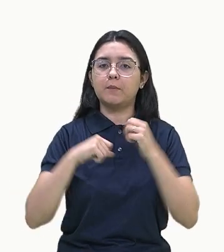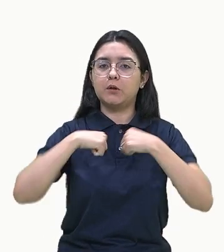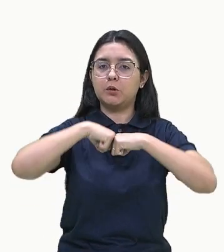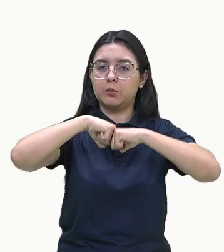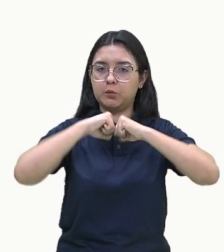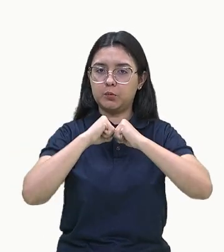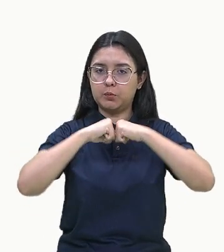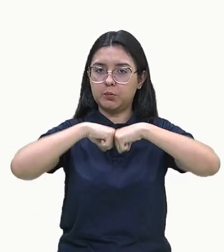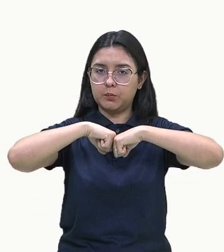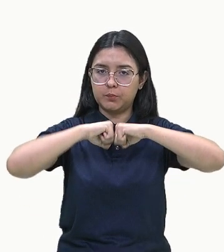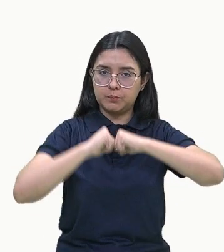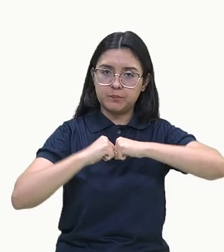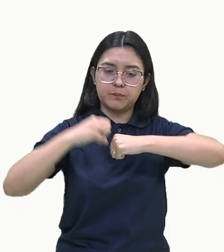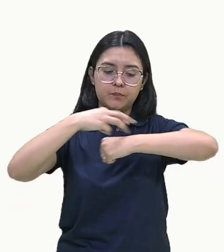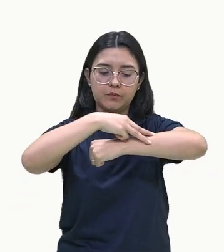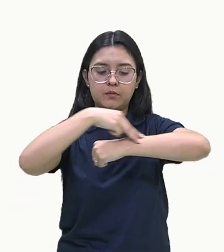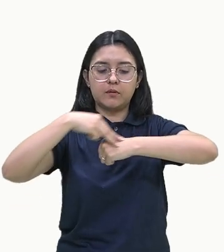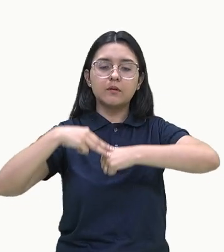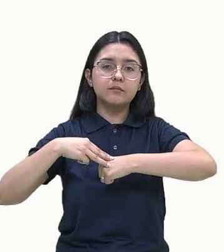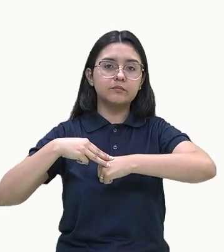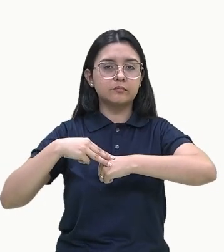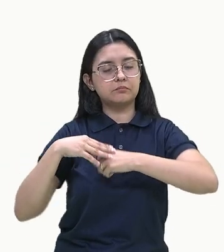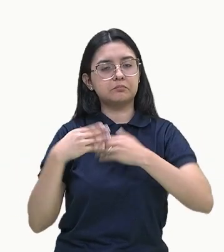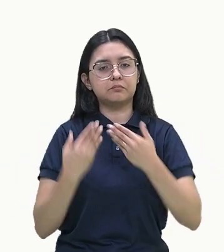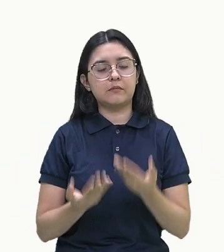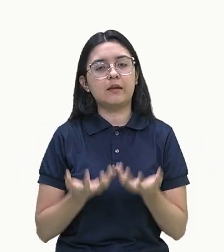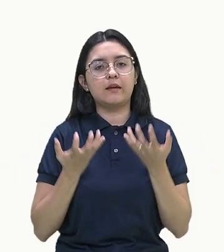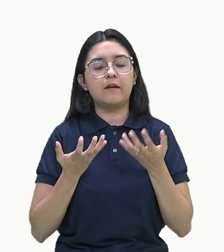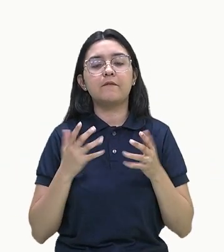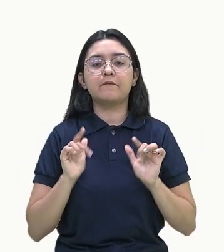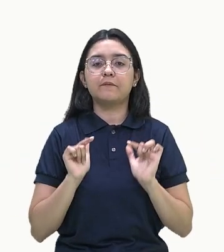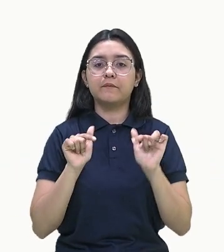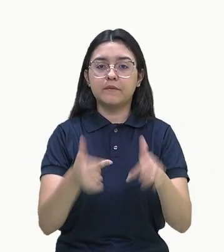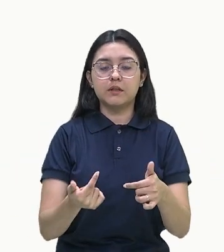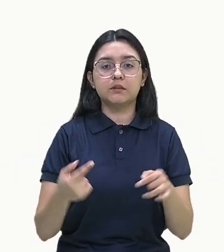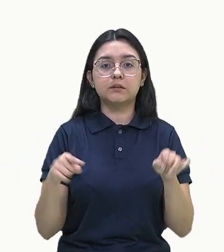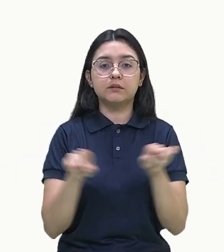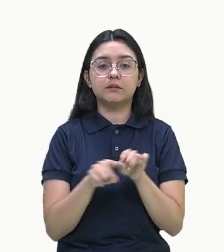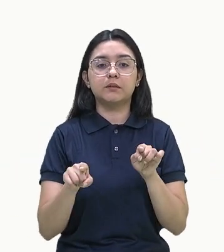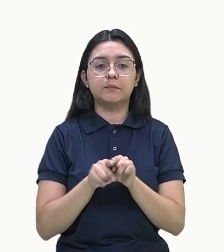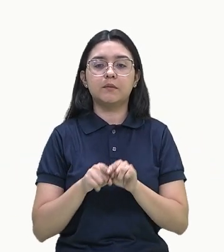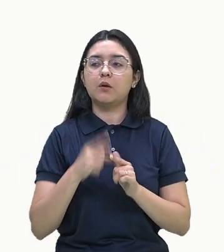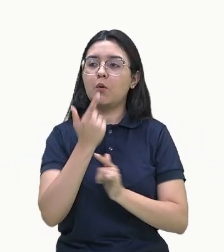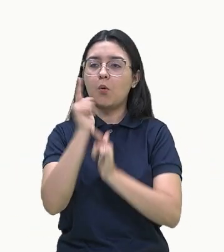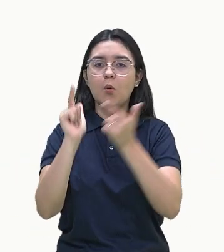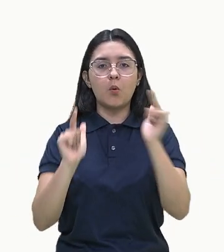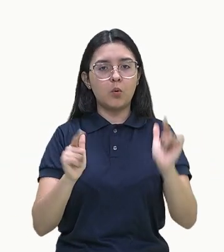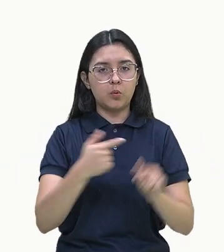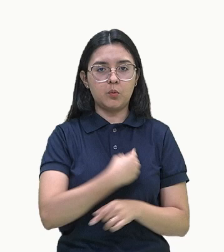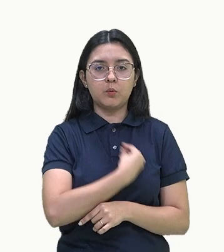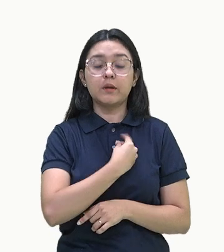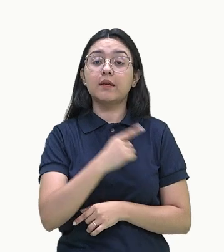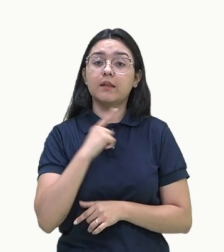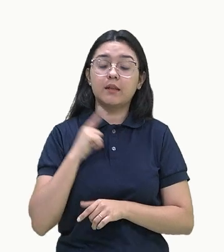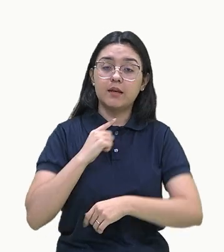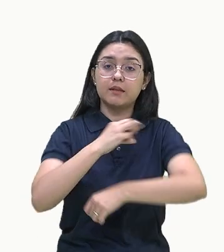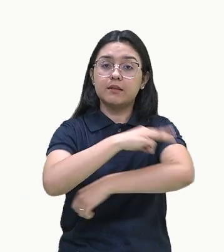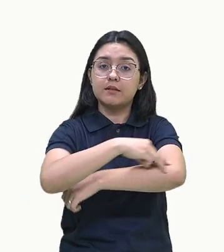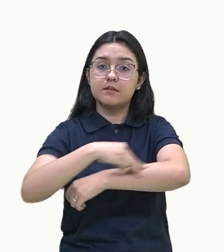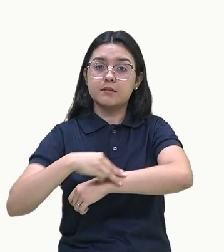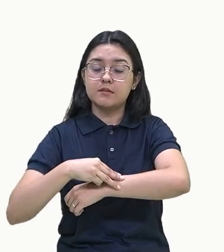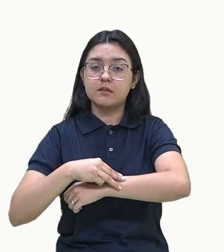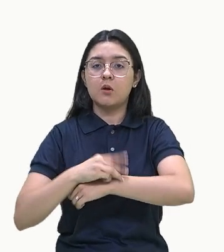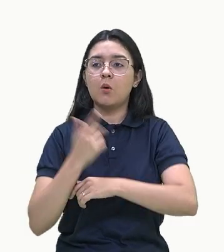específicos do que você queira realizar, ou também de qualquer outro ser vivo que tenha tecido muscular, qualquer